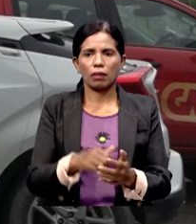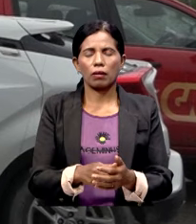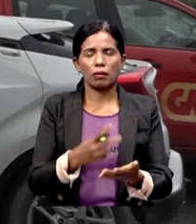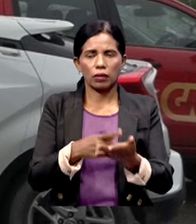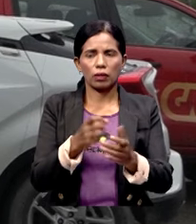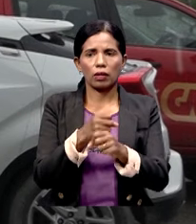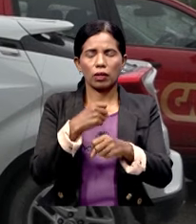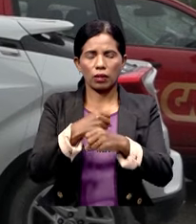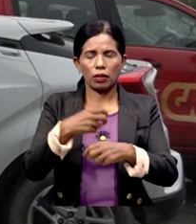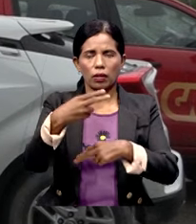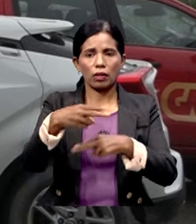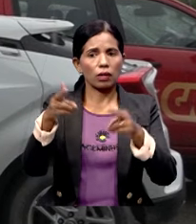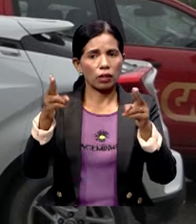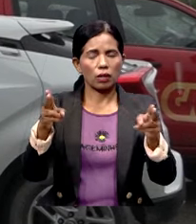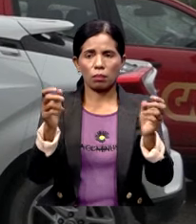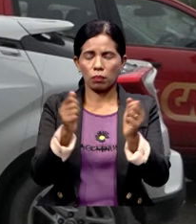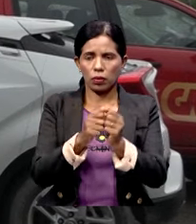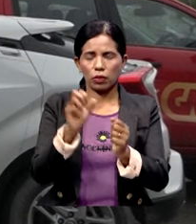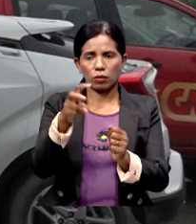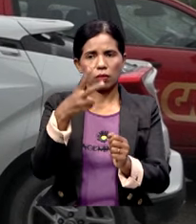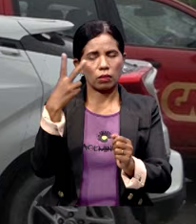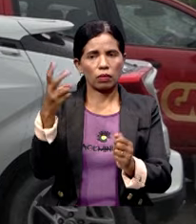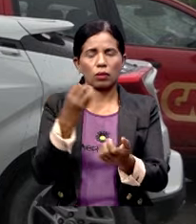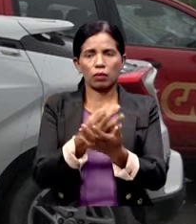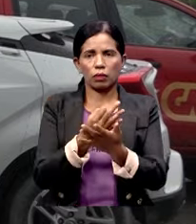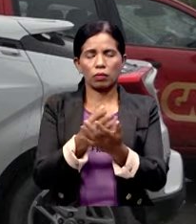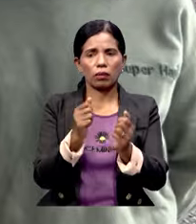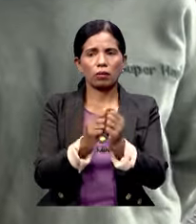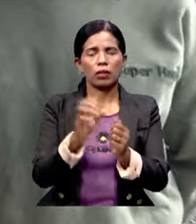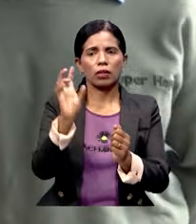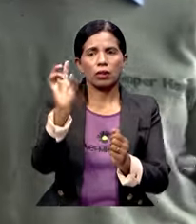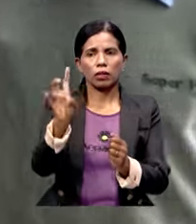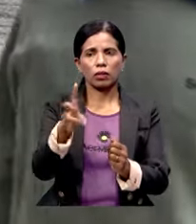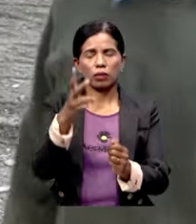constrói sala de aulas sanulu resin rua, ho orçamento riun atus hitu liu, mai